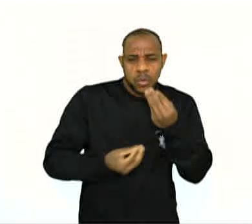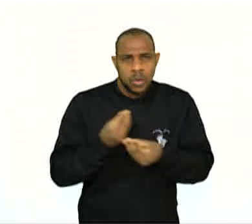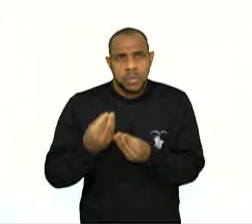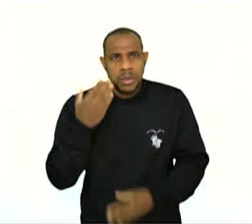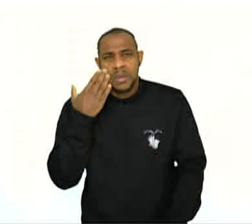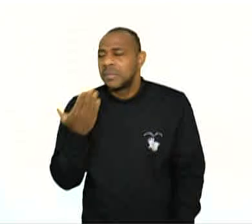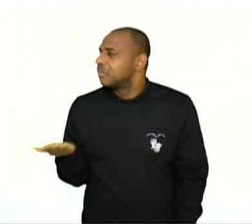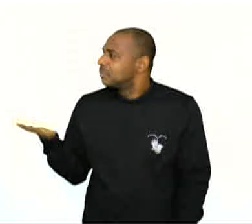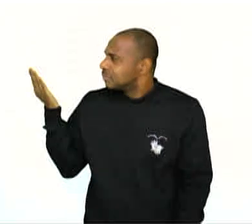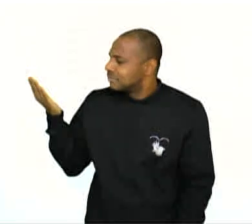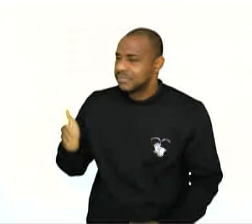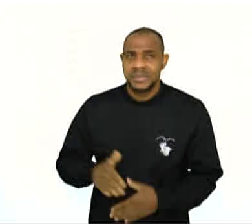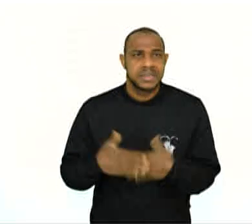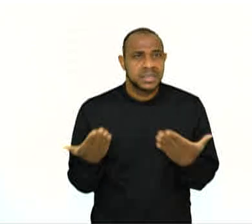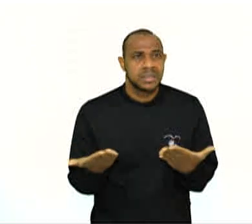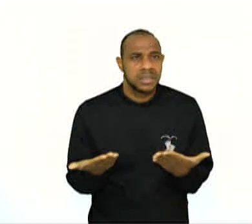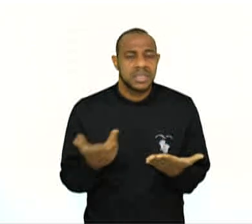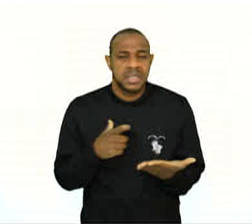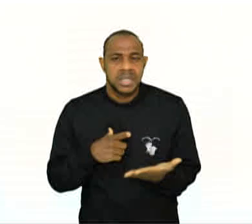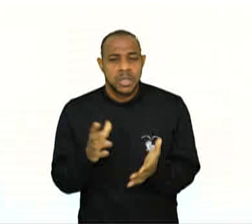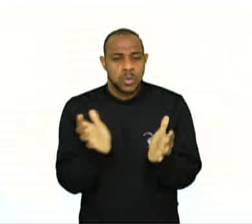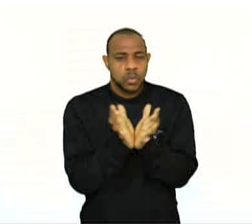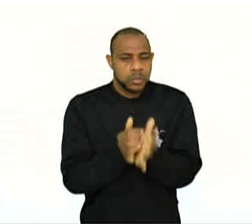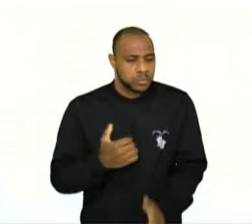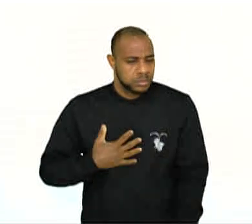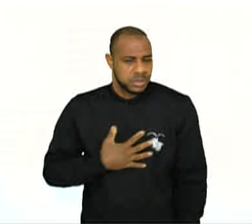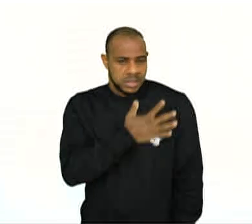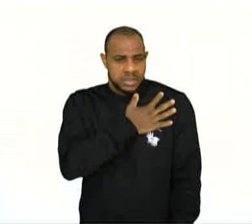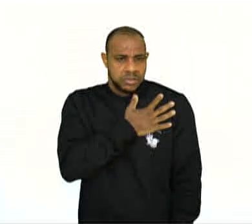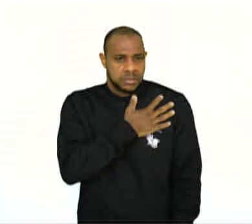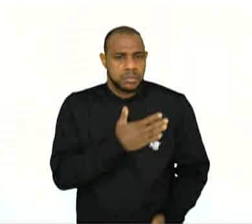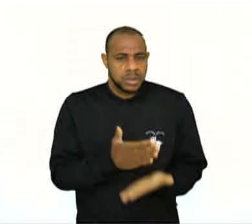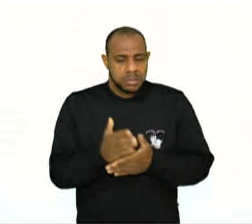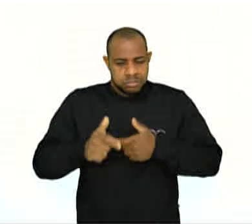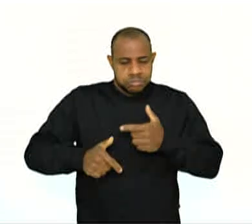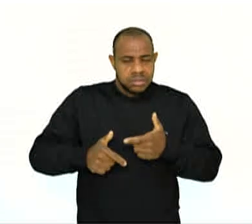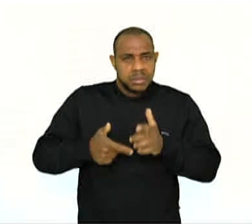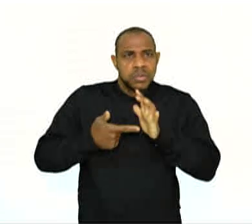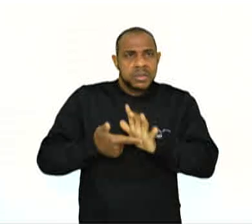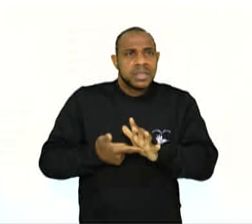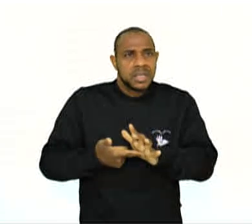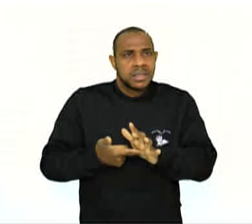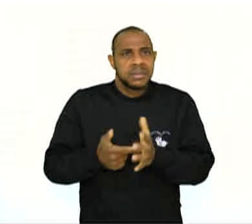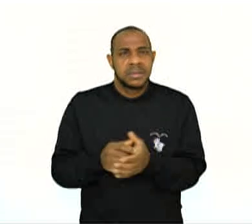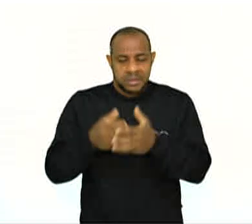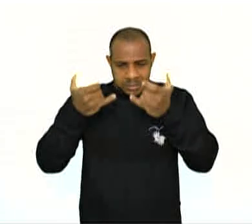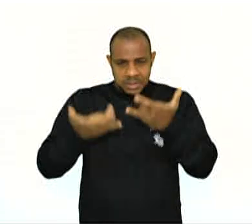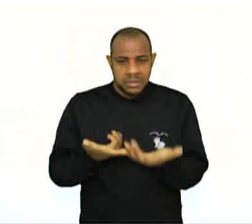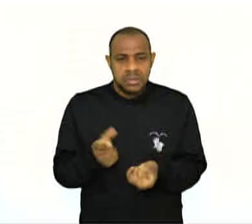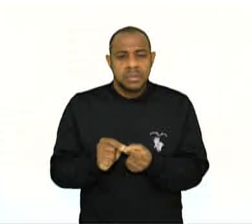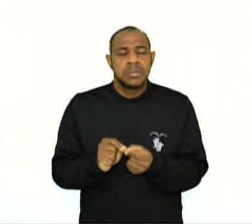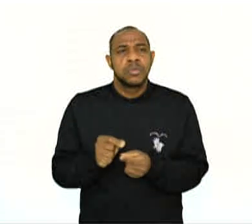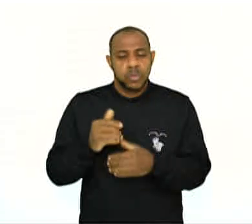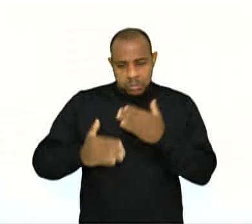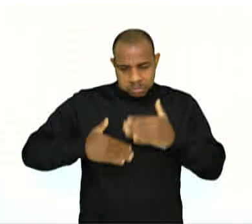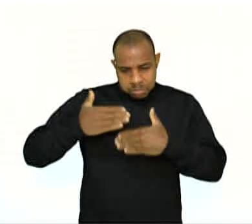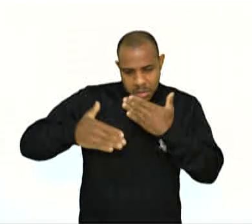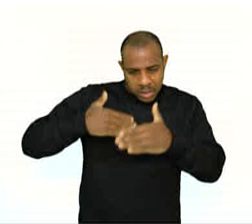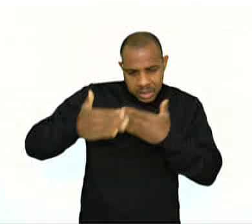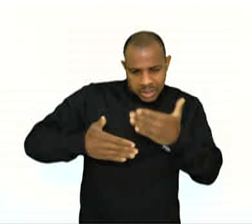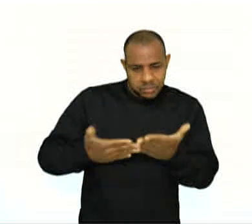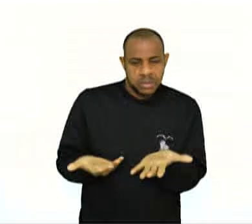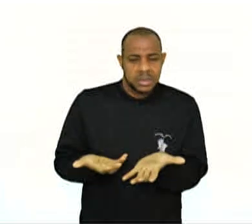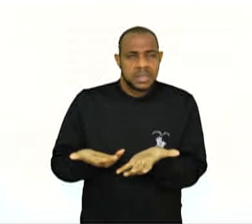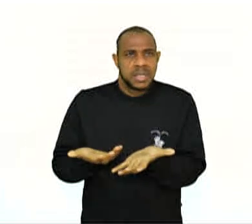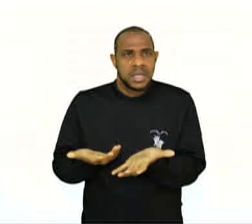da legitimação que os militares procuravam dar aos atos institucionais. O texto diz assim: os processos